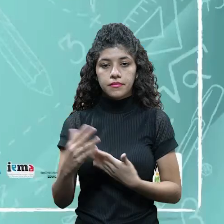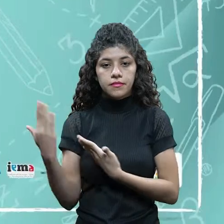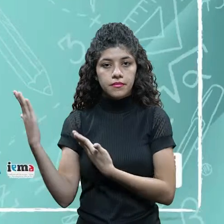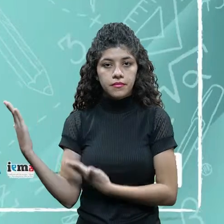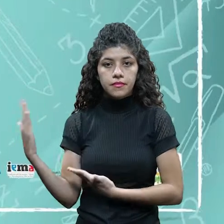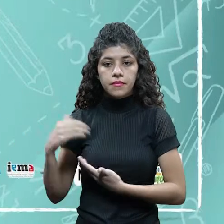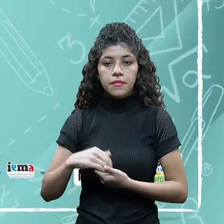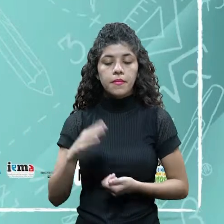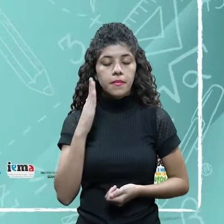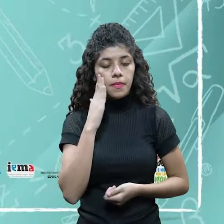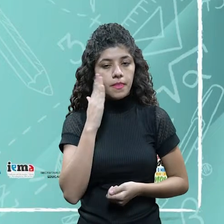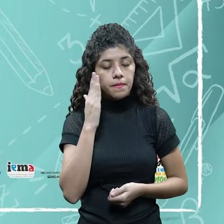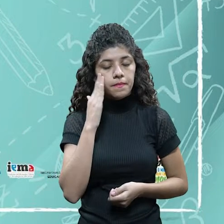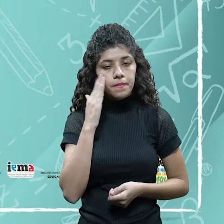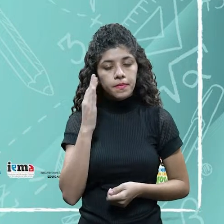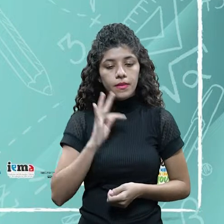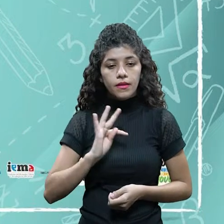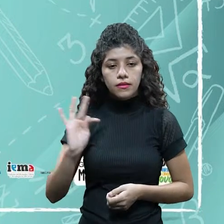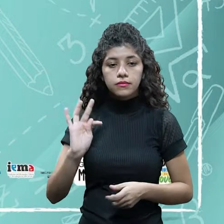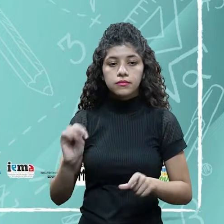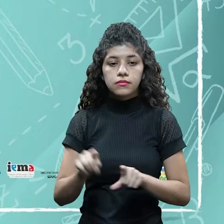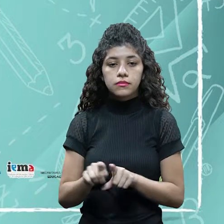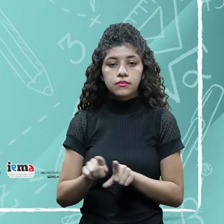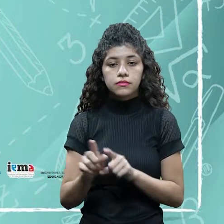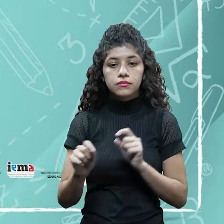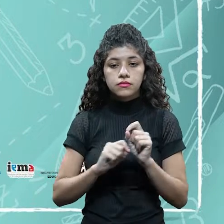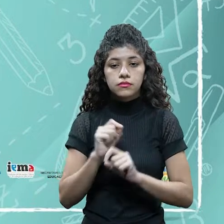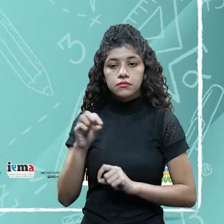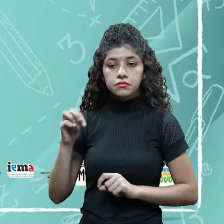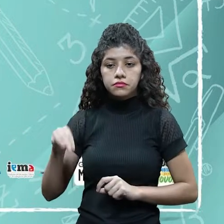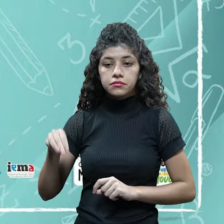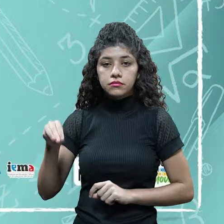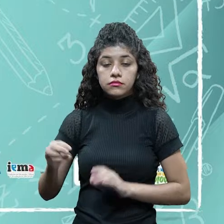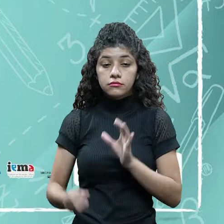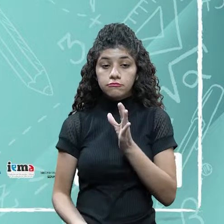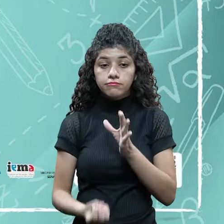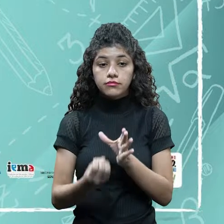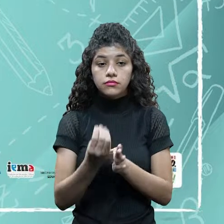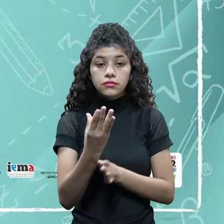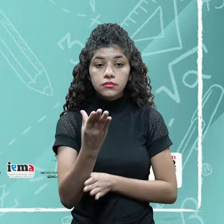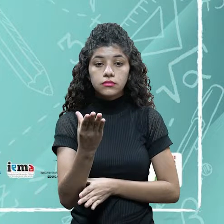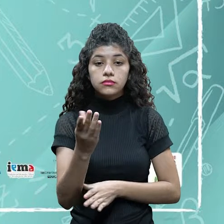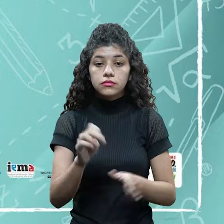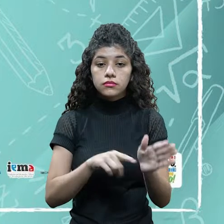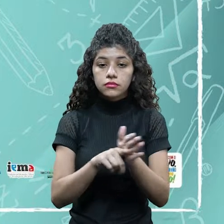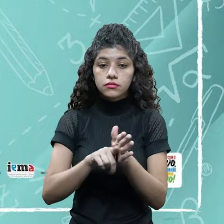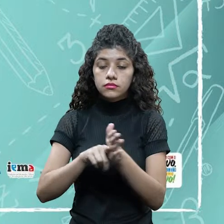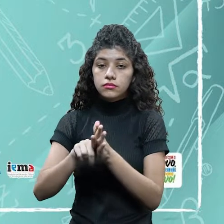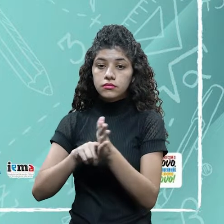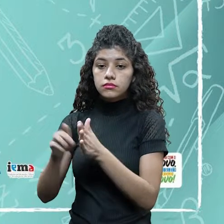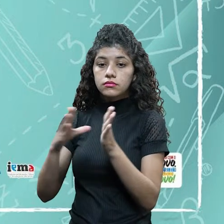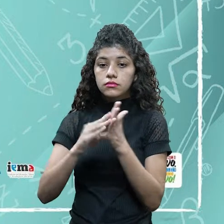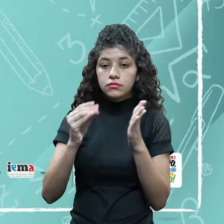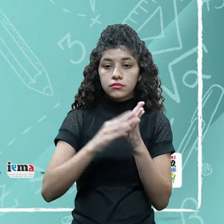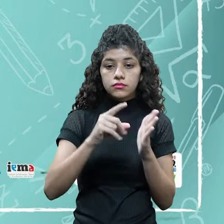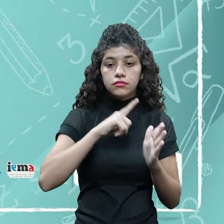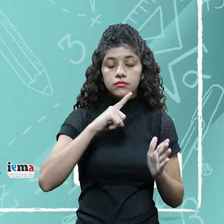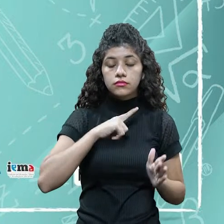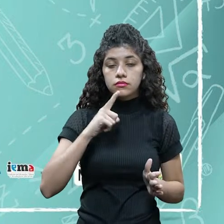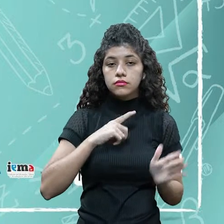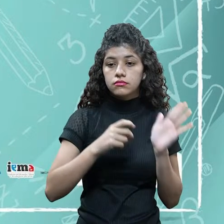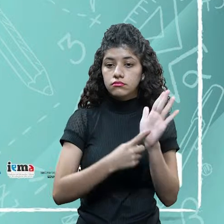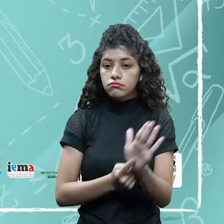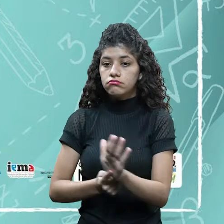é isso. Só para a gente poder entender um pouquinho a teoria das probabilidades é um ramo da matemática que cria, elabora e pesquisa modelos que dê os